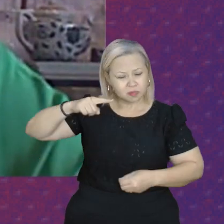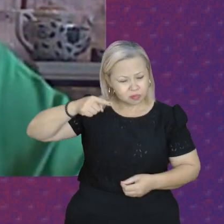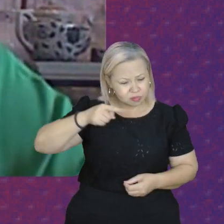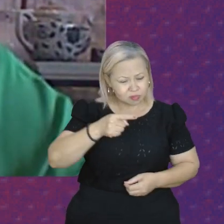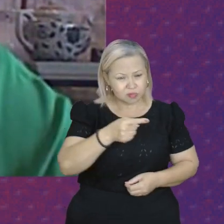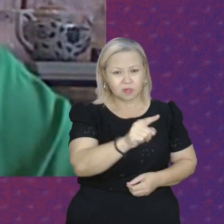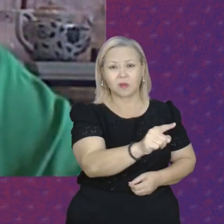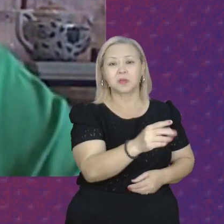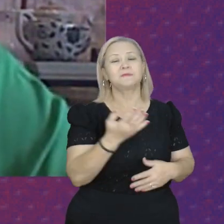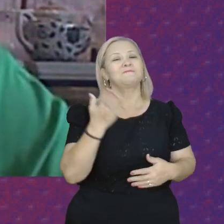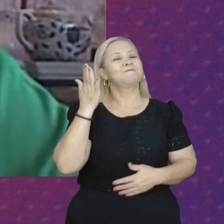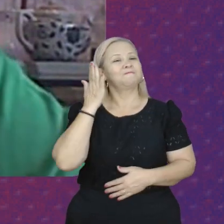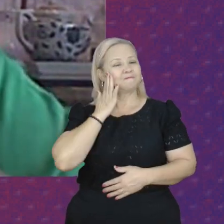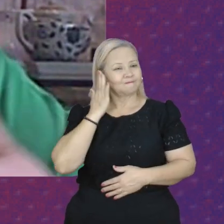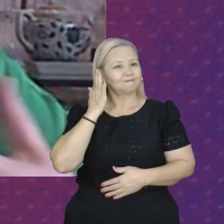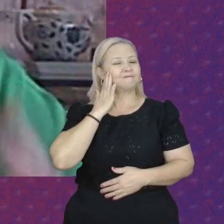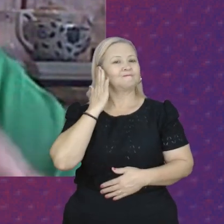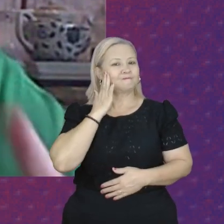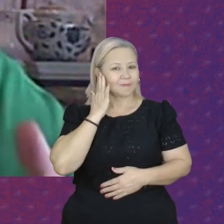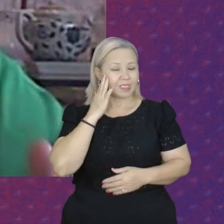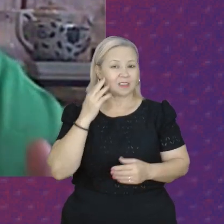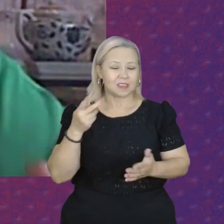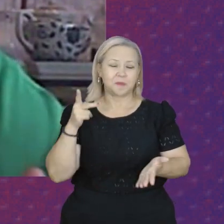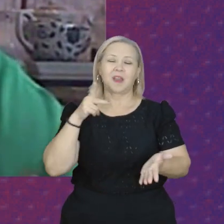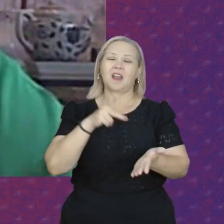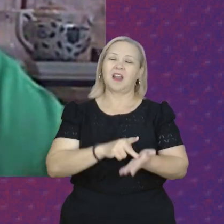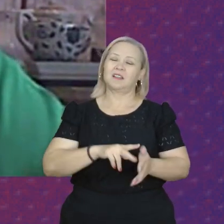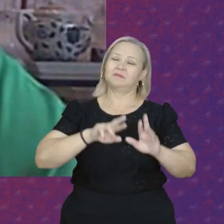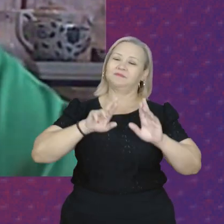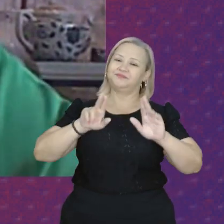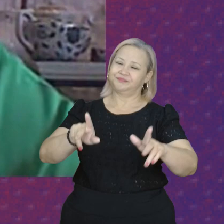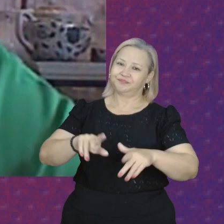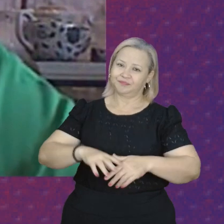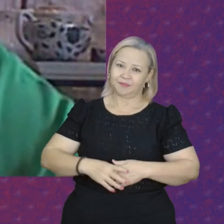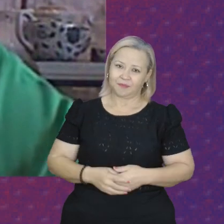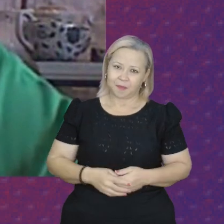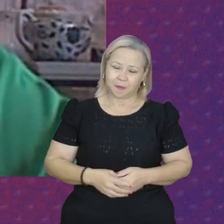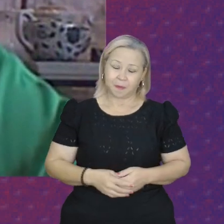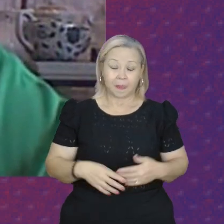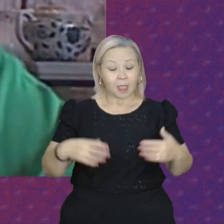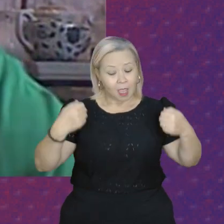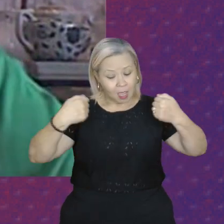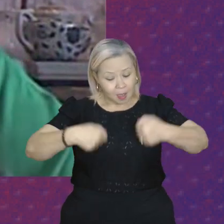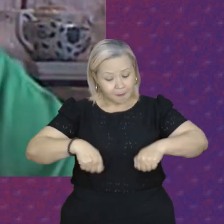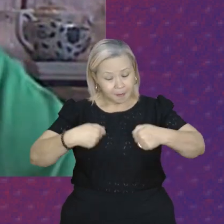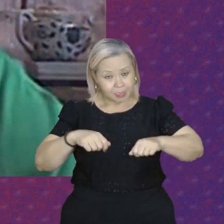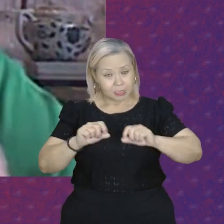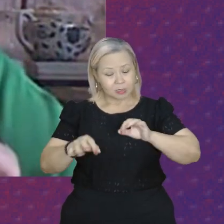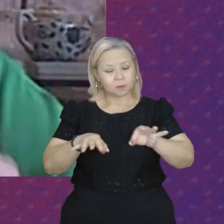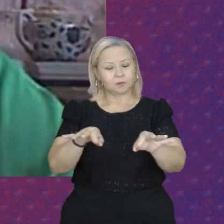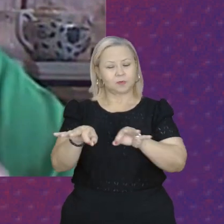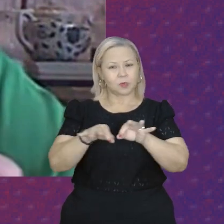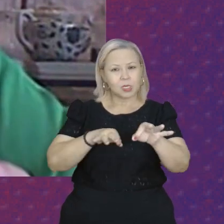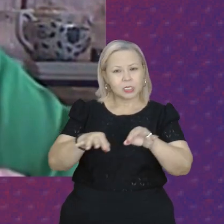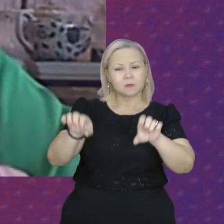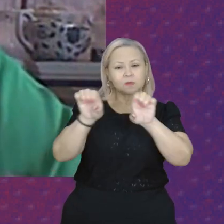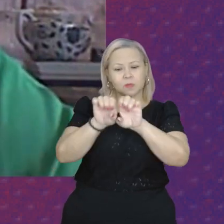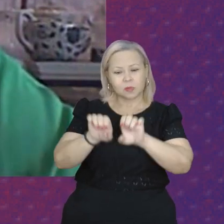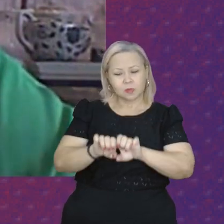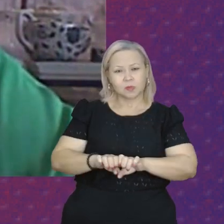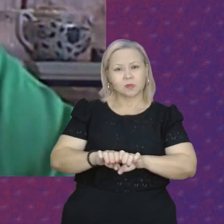distantes, sabem que as realidades são muito diferentes. Então, era preciso organizar, estruturar